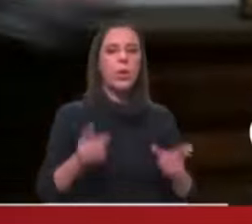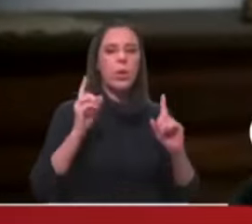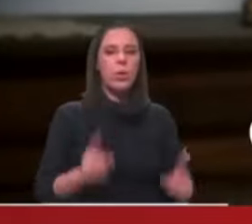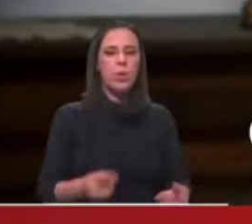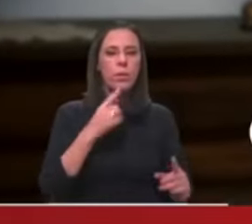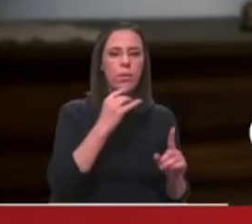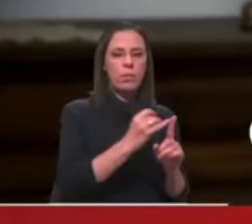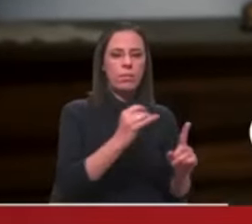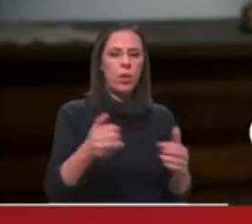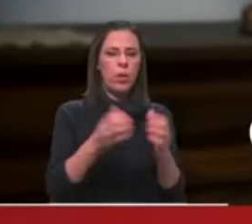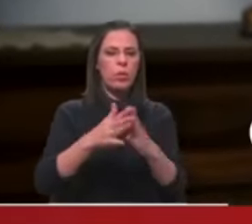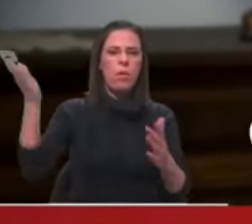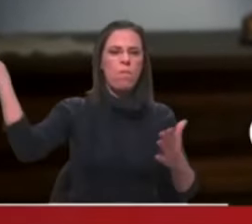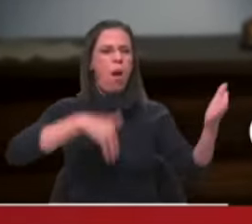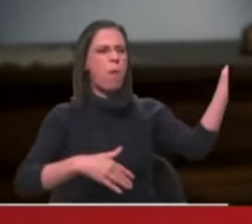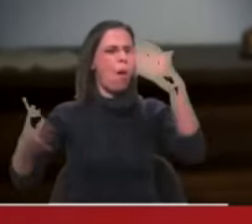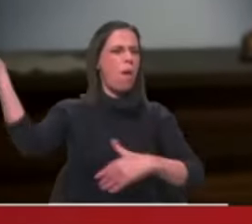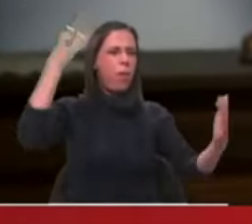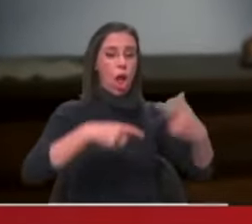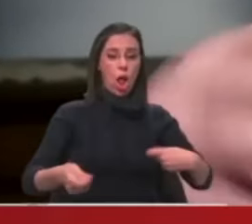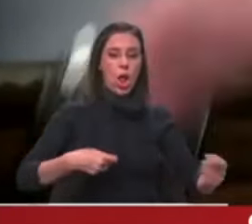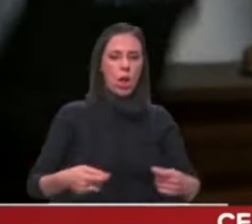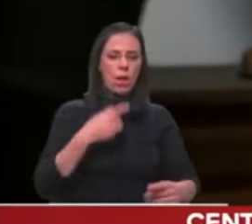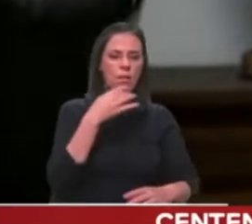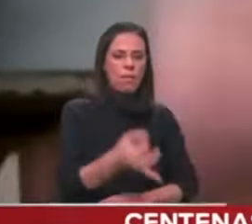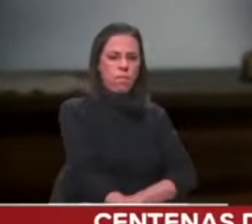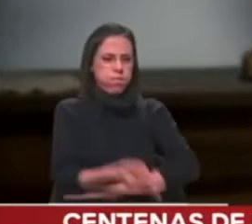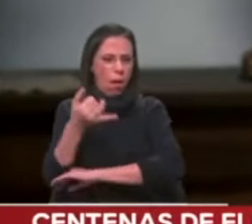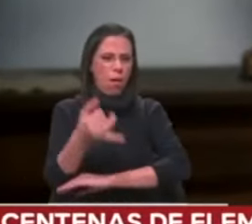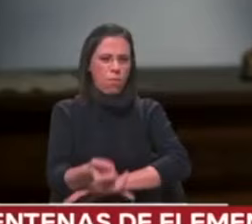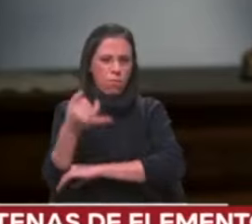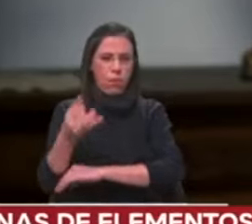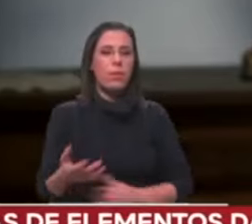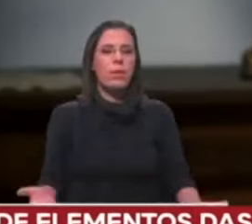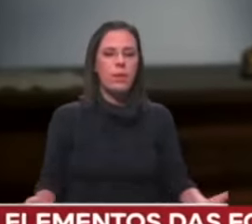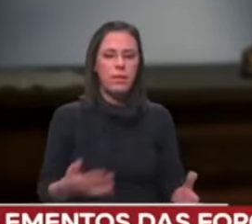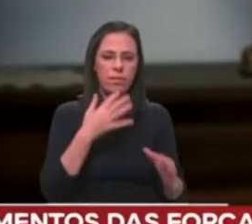de uma ponta à outra, assim, a botar tudo abaixo, assim, a biqueirada, assim.